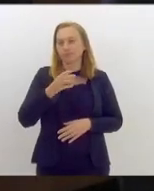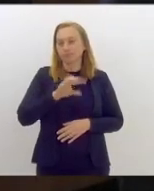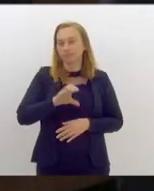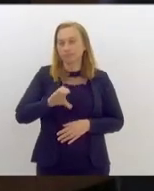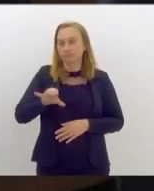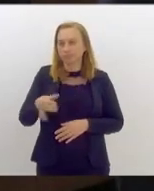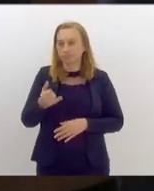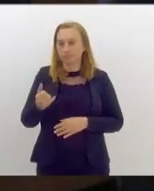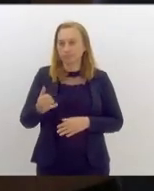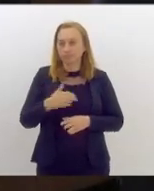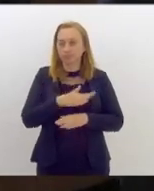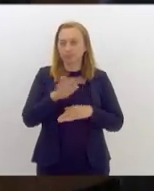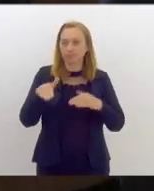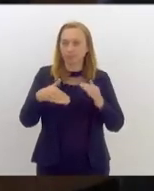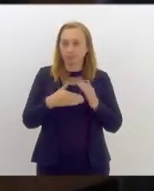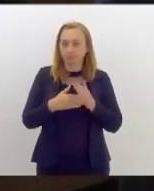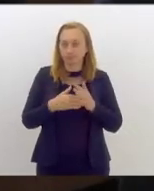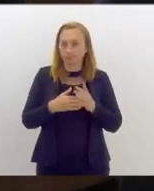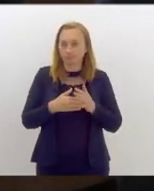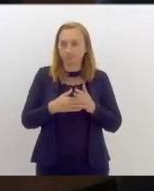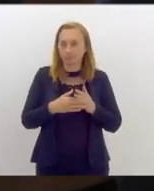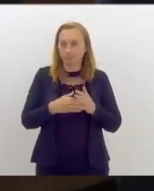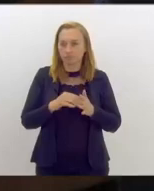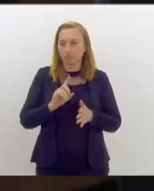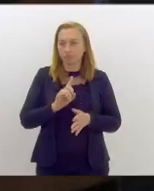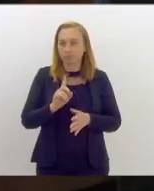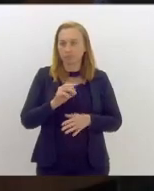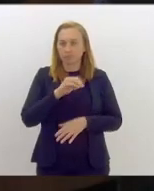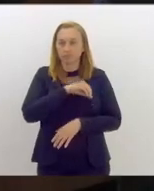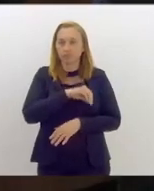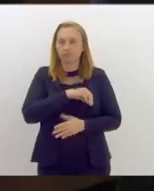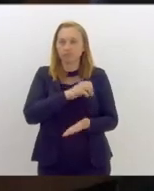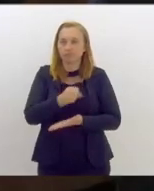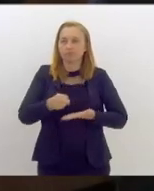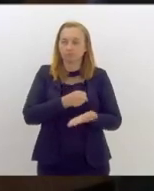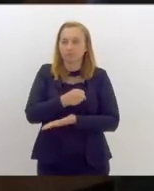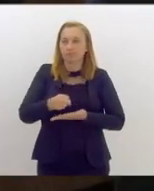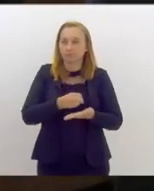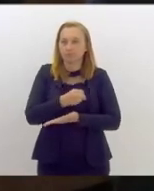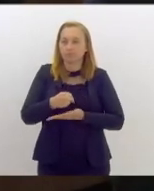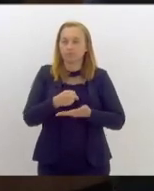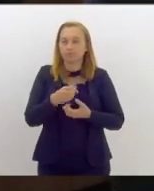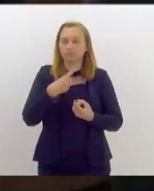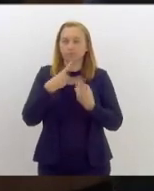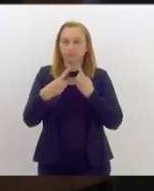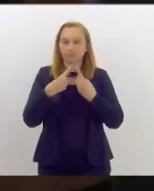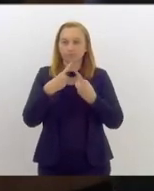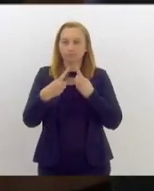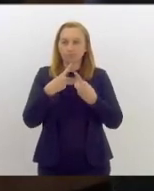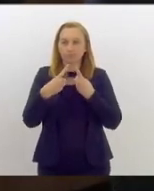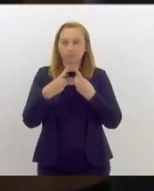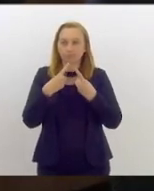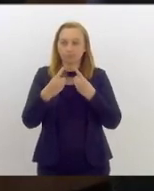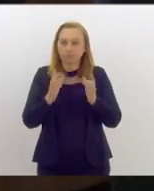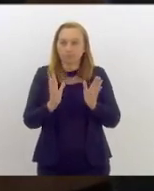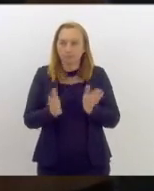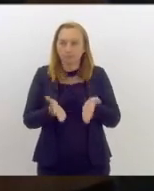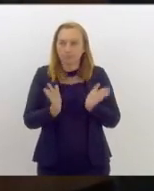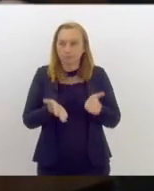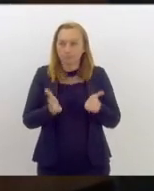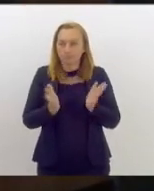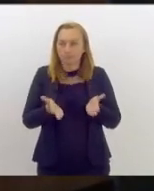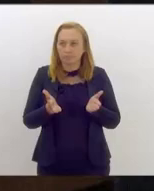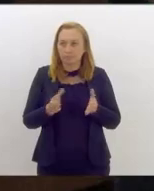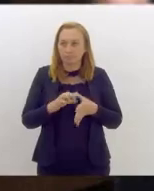remuneração total e não sobre o salário base foi um objeto de uma discussão agora com